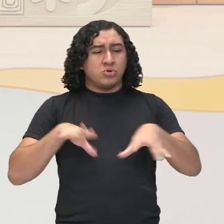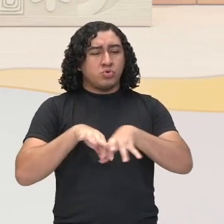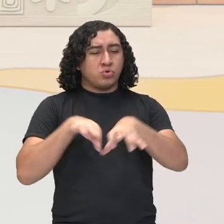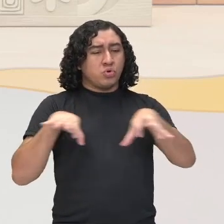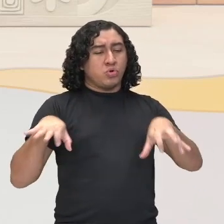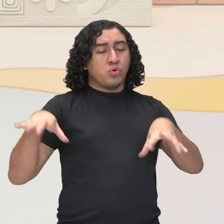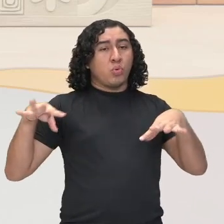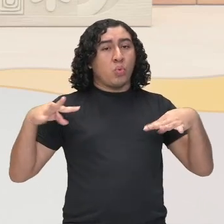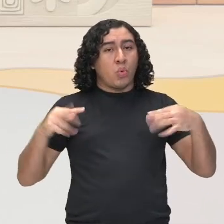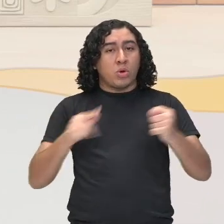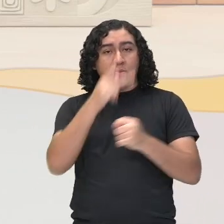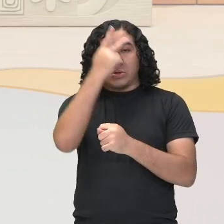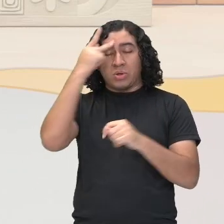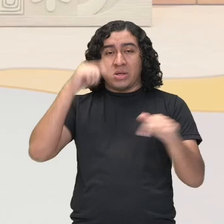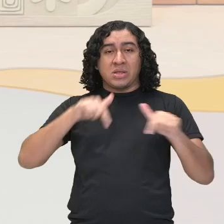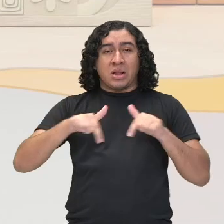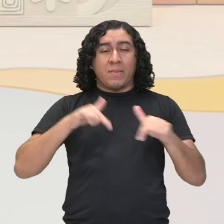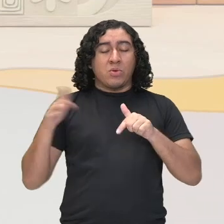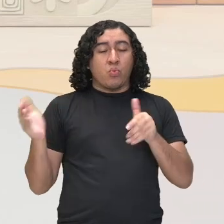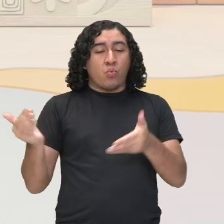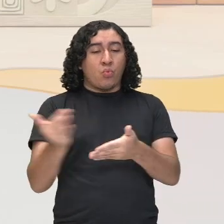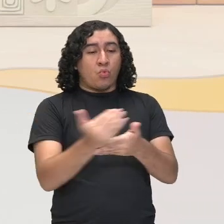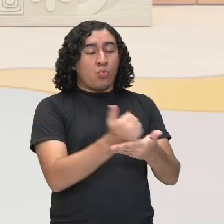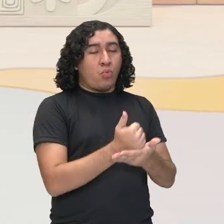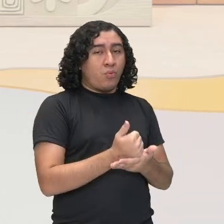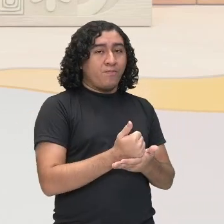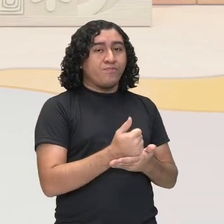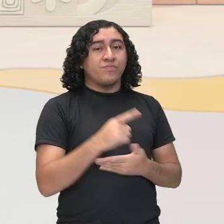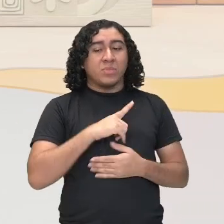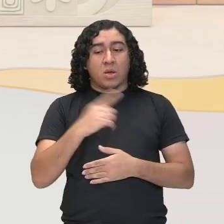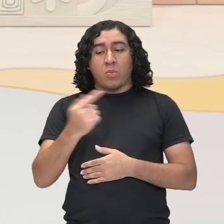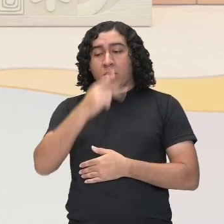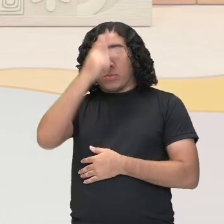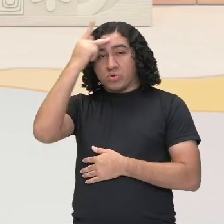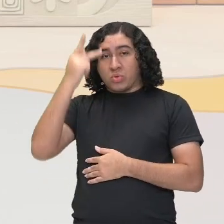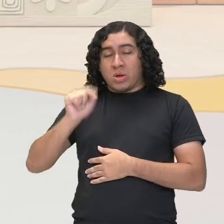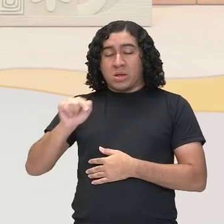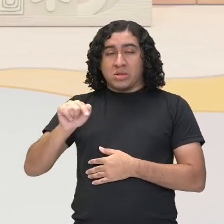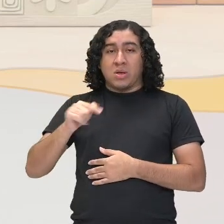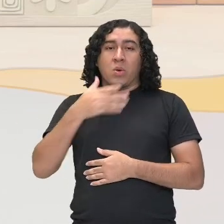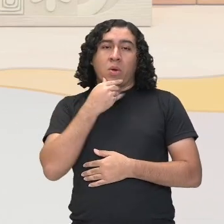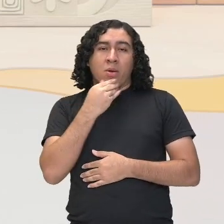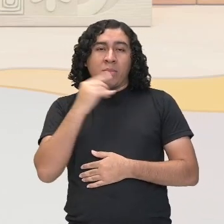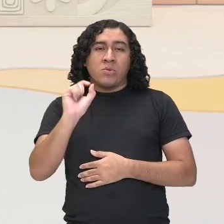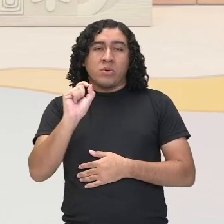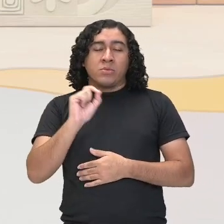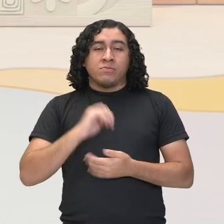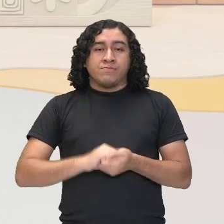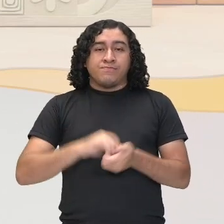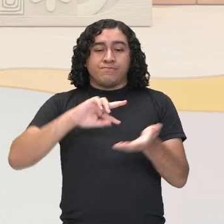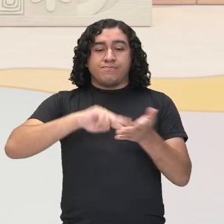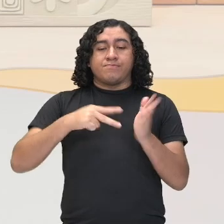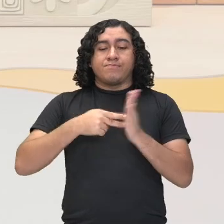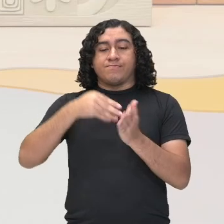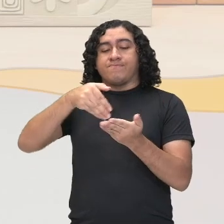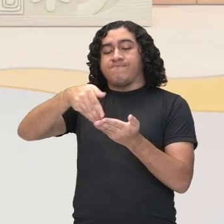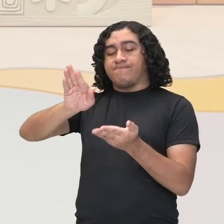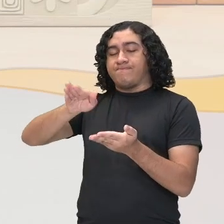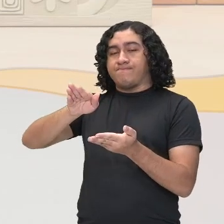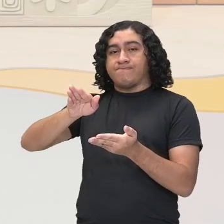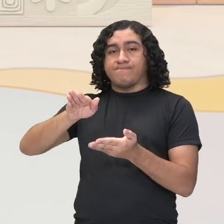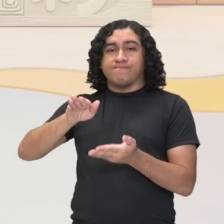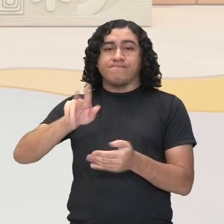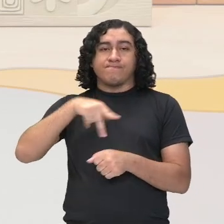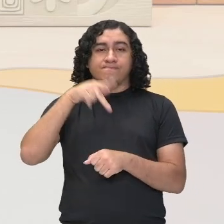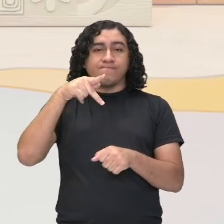que trabalhavam para eles, dentre eles o Maquiavel. E ele é exilado, ou seja, ele é expulso da sua cidade.